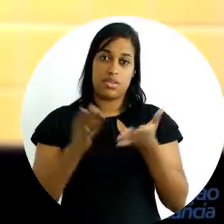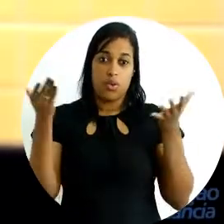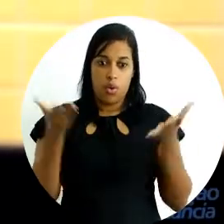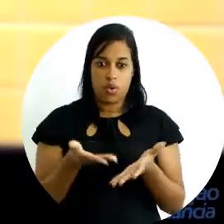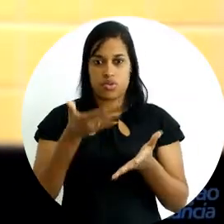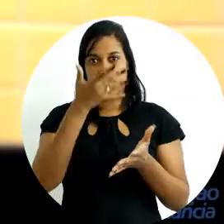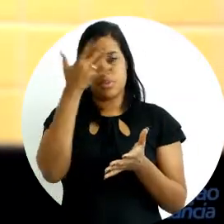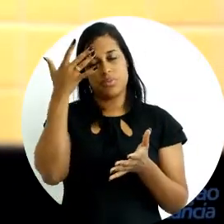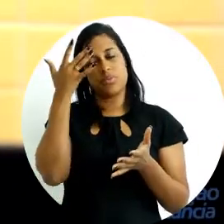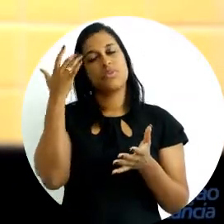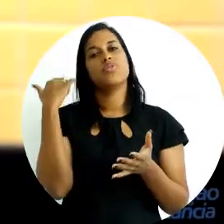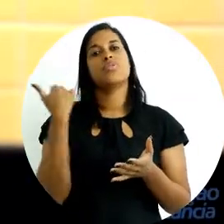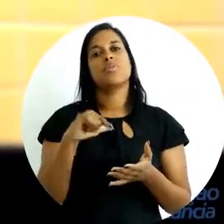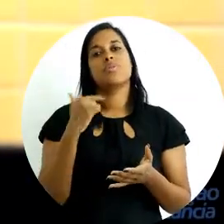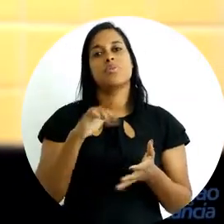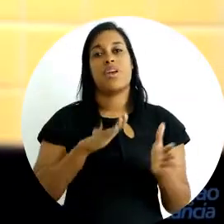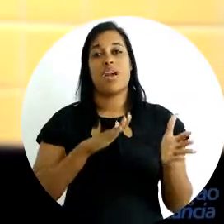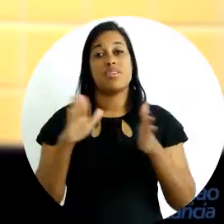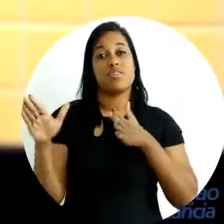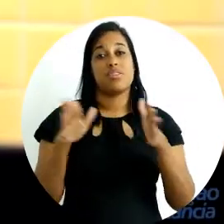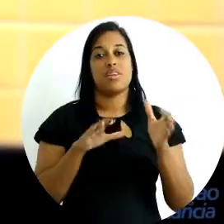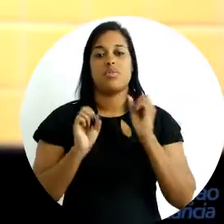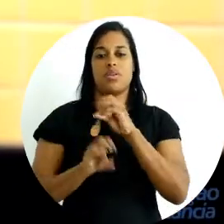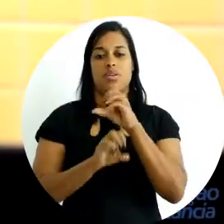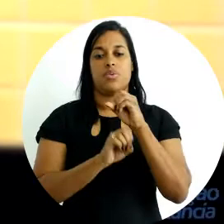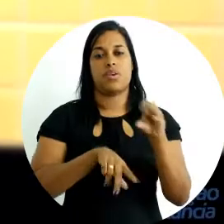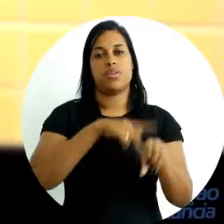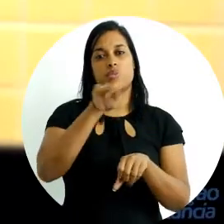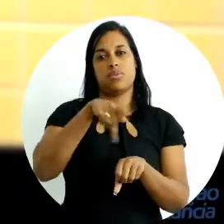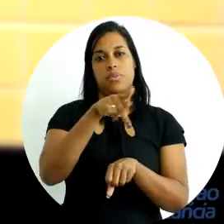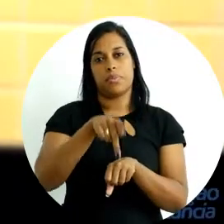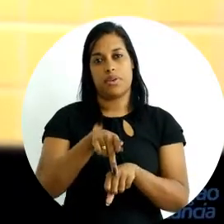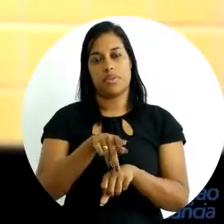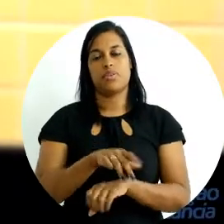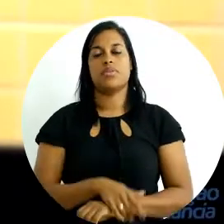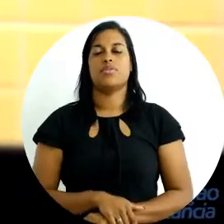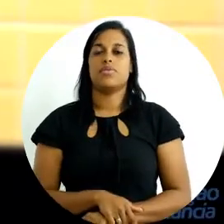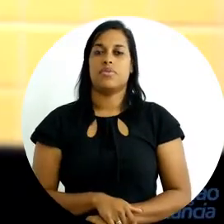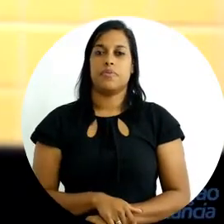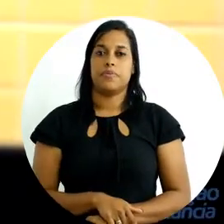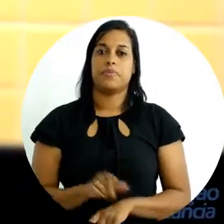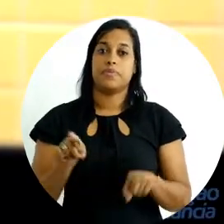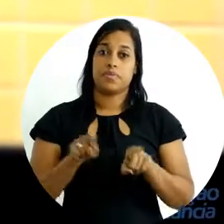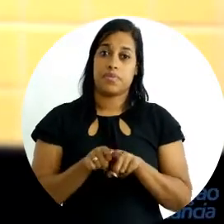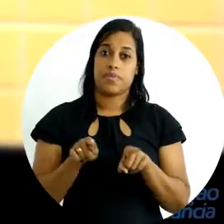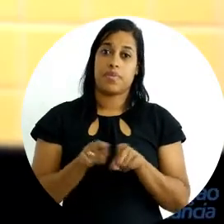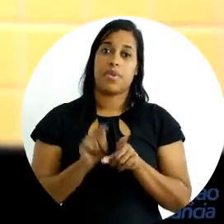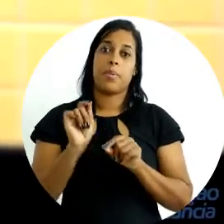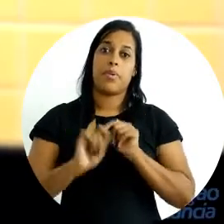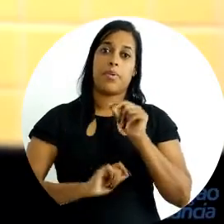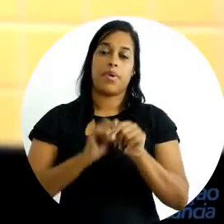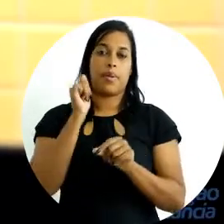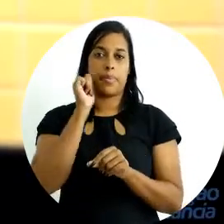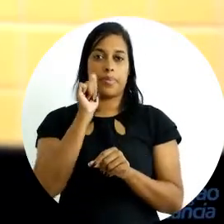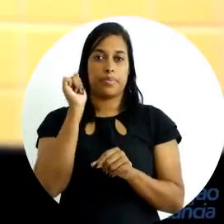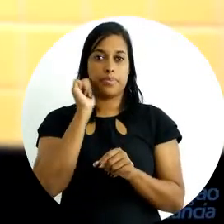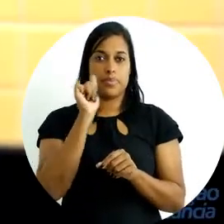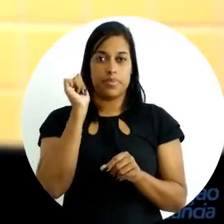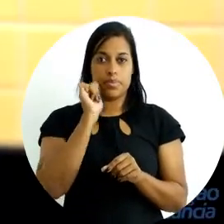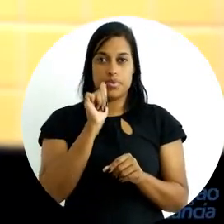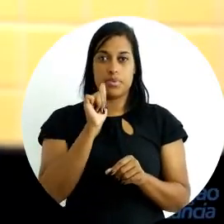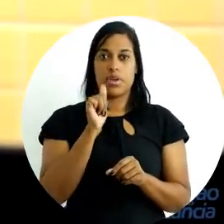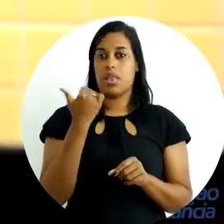da realidade da maioria das pessoas que não tinham acesso à educação no país. incluímos aí a condição da